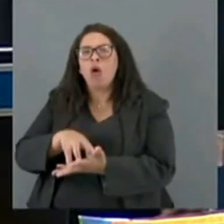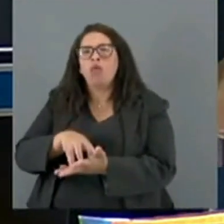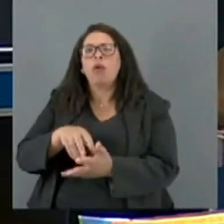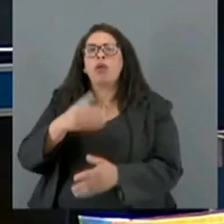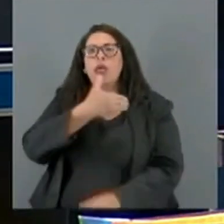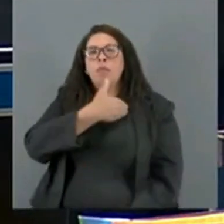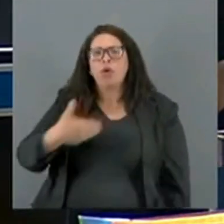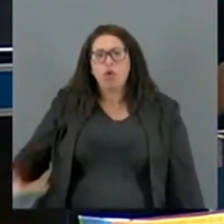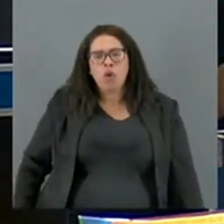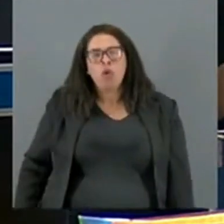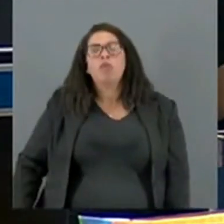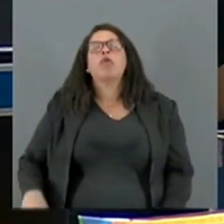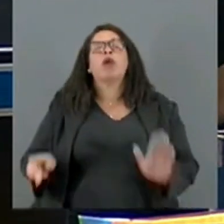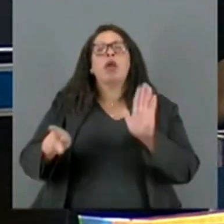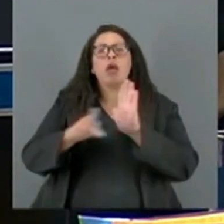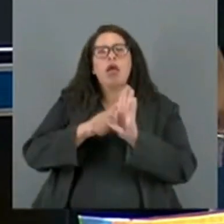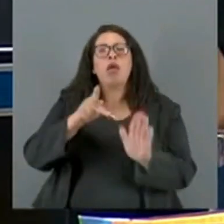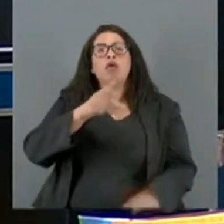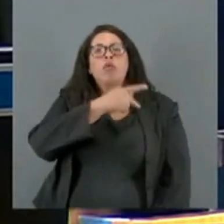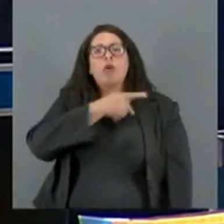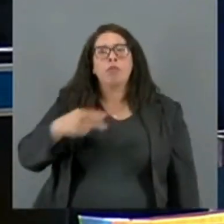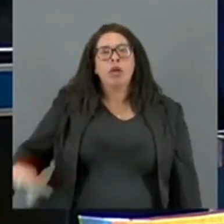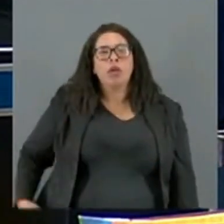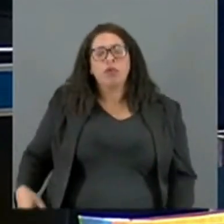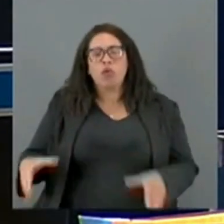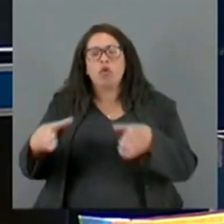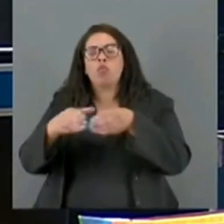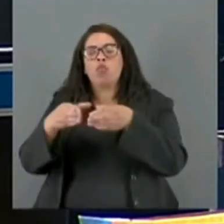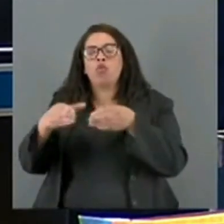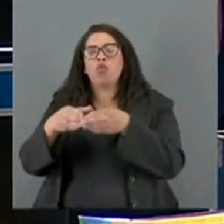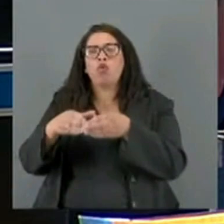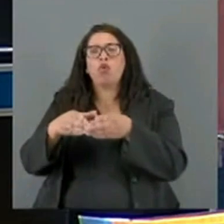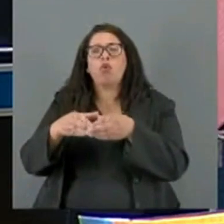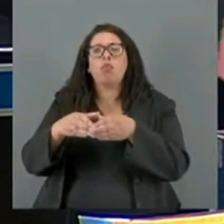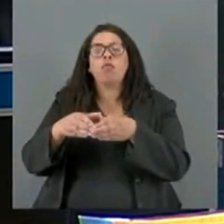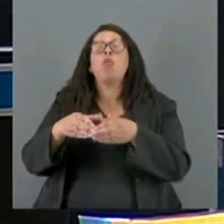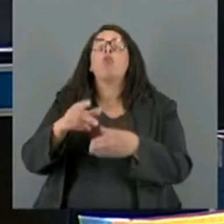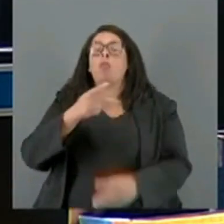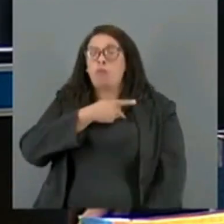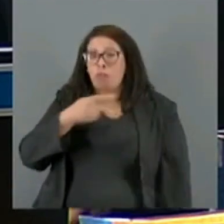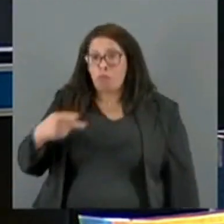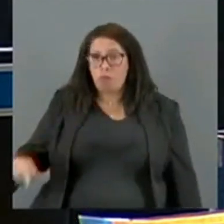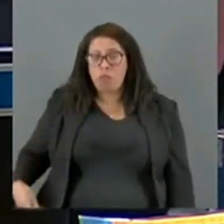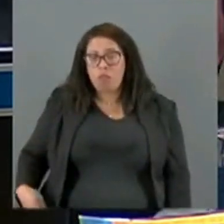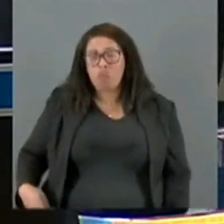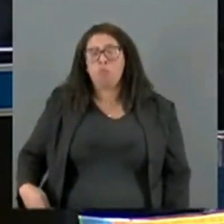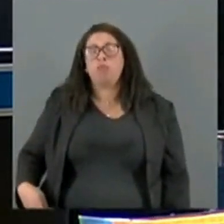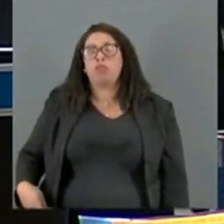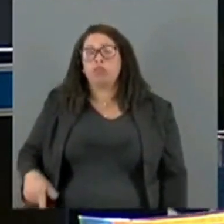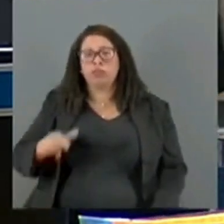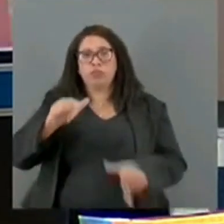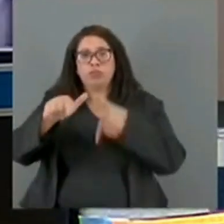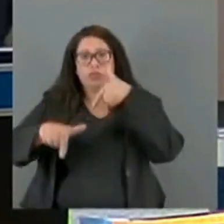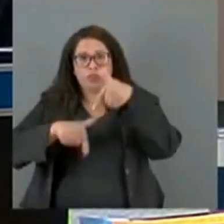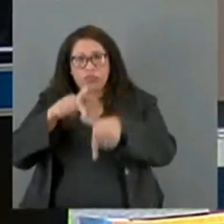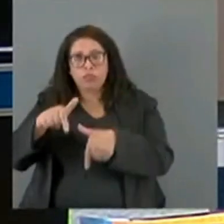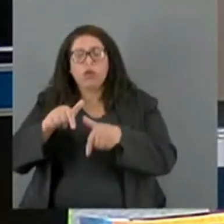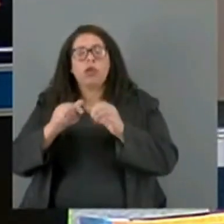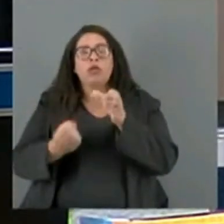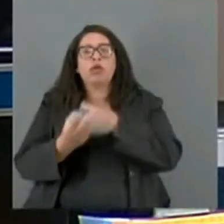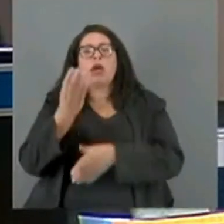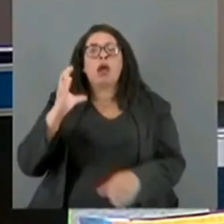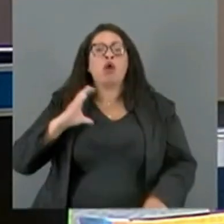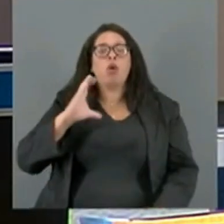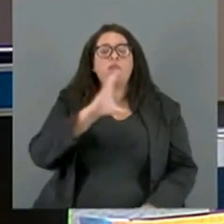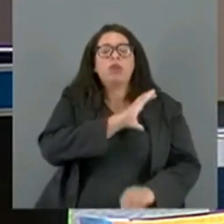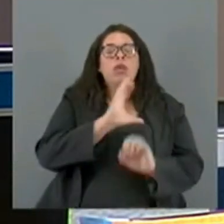sou presidente da primeira Câmara do Direito Público. Criei, então, a Comissão Permanente de Segurança,